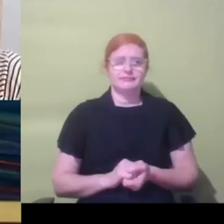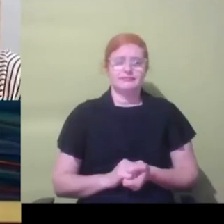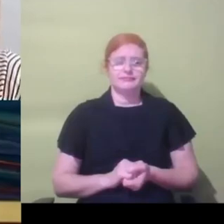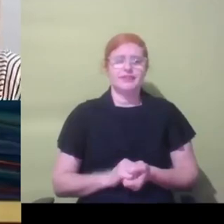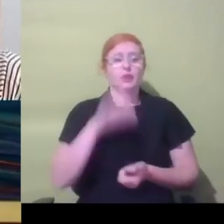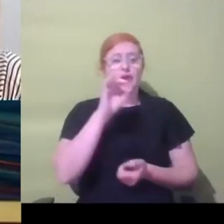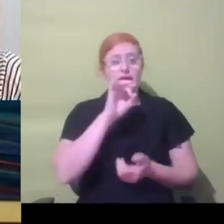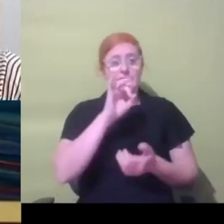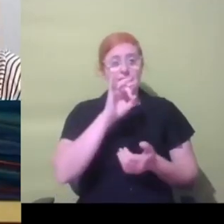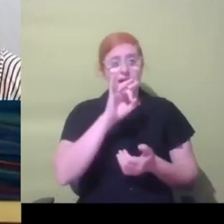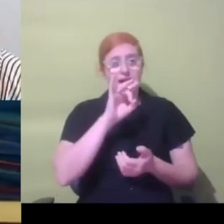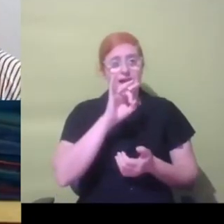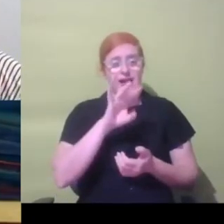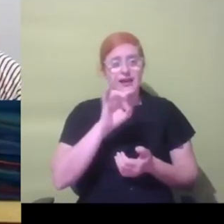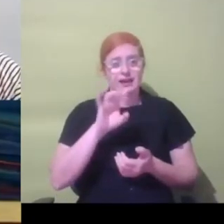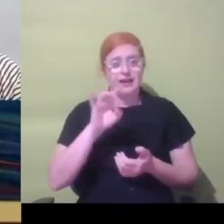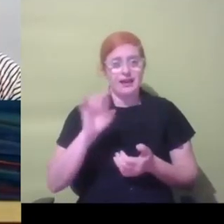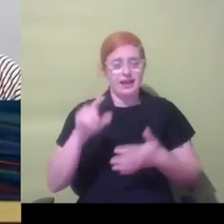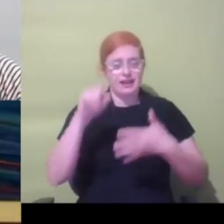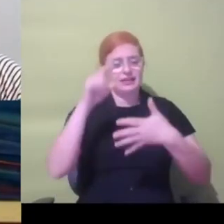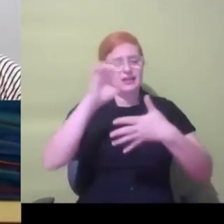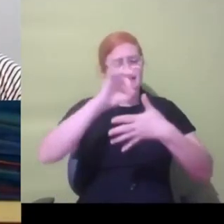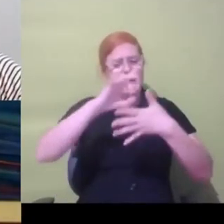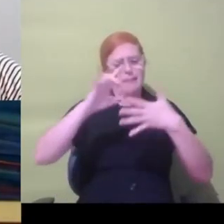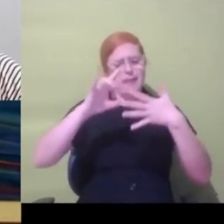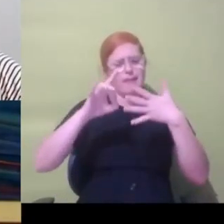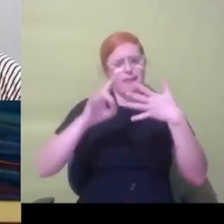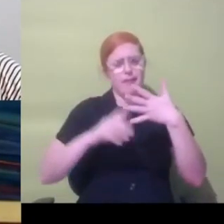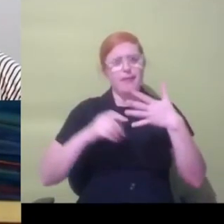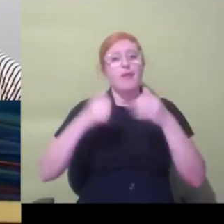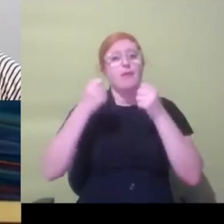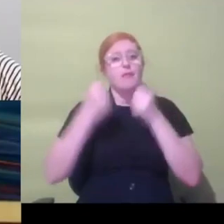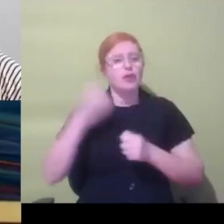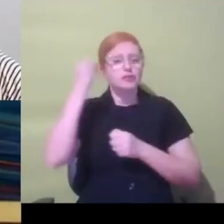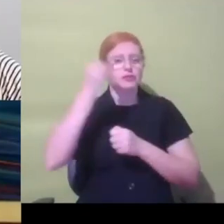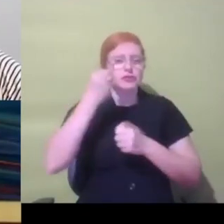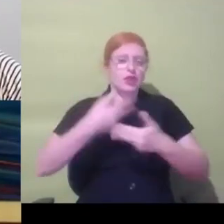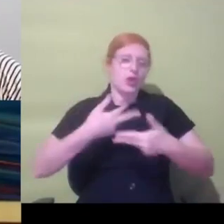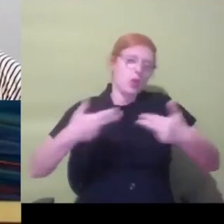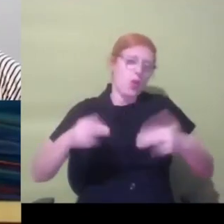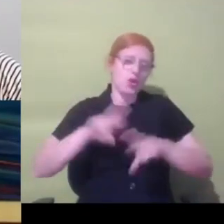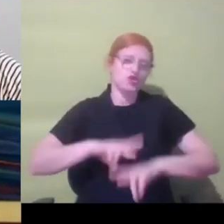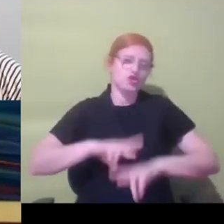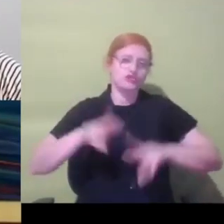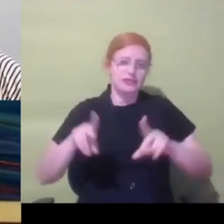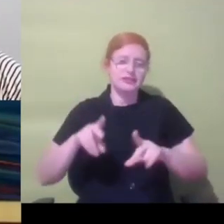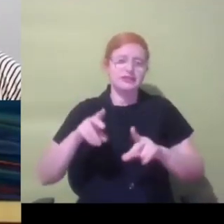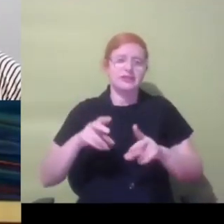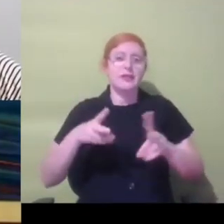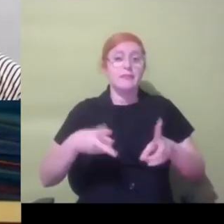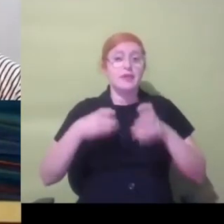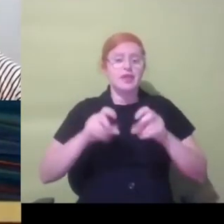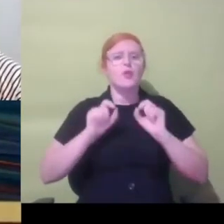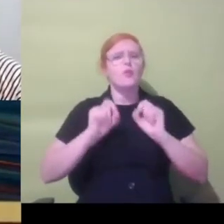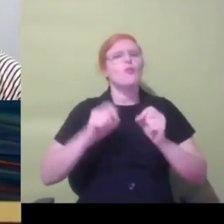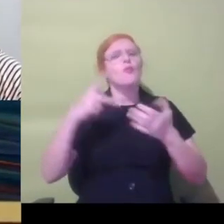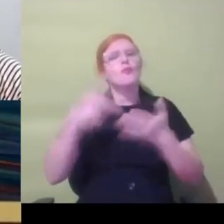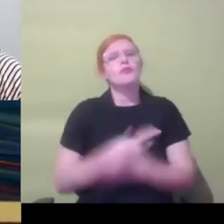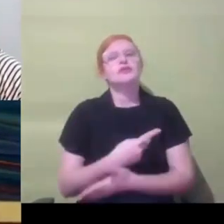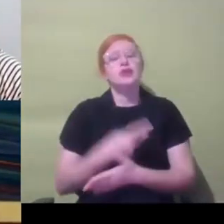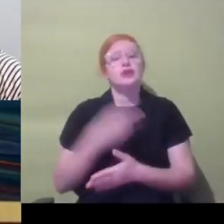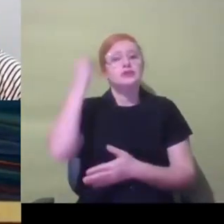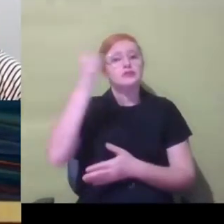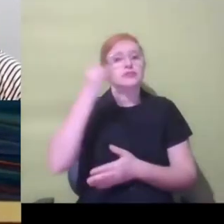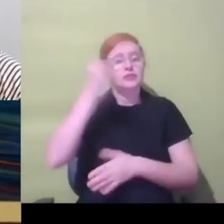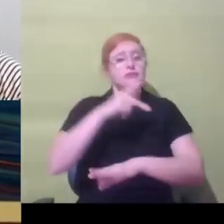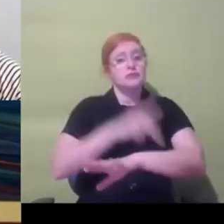Então, a cada nova trilha a gente pode experimentar coisas diferentes e ver o que está acontecendo, porque isso é um